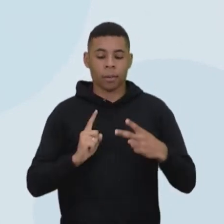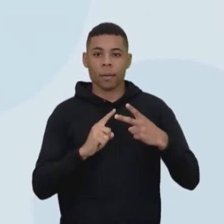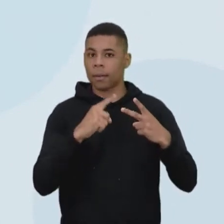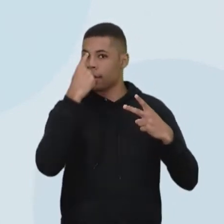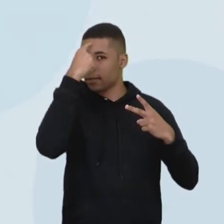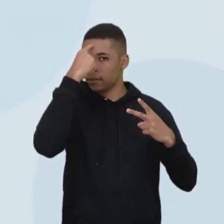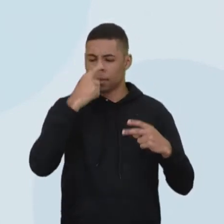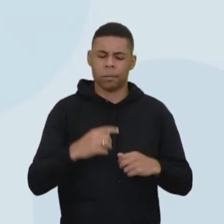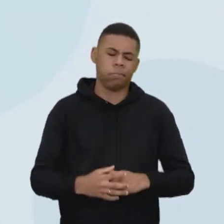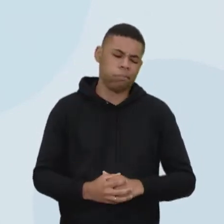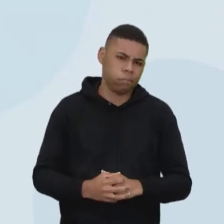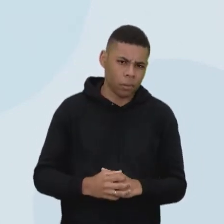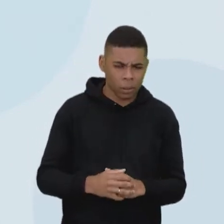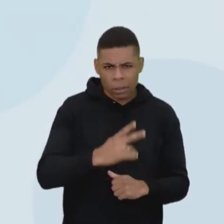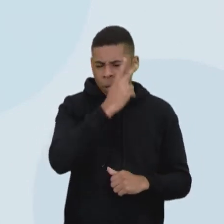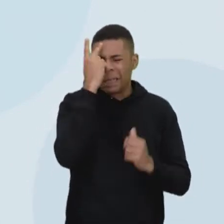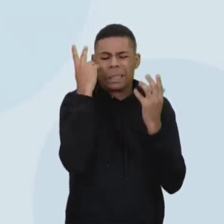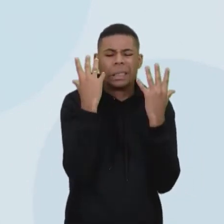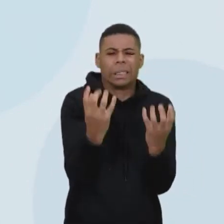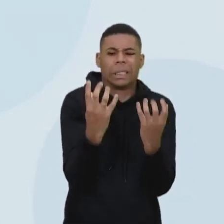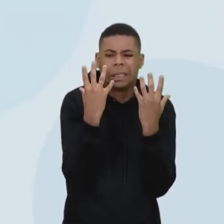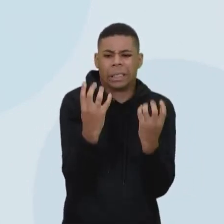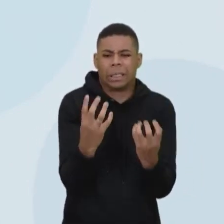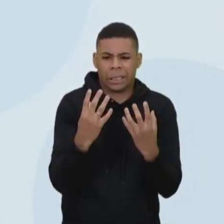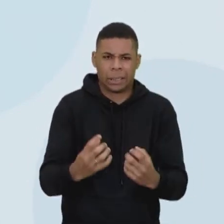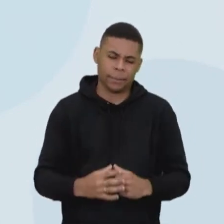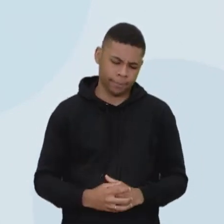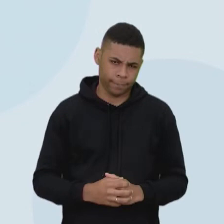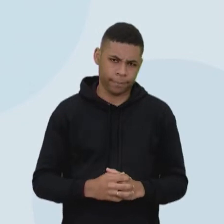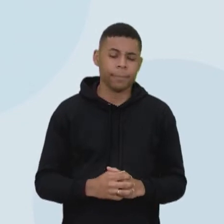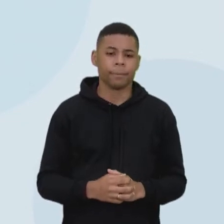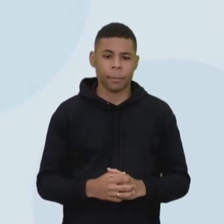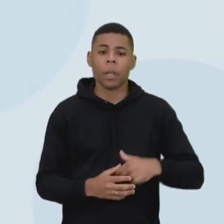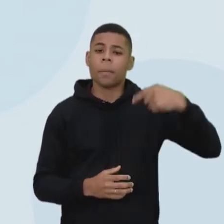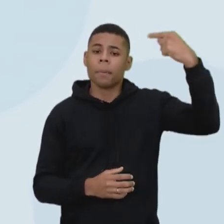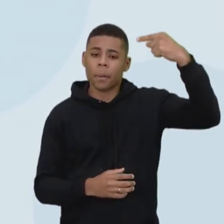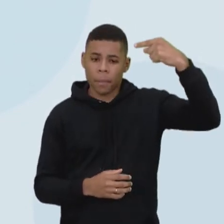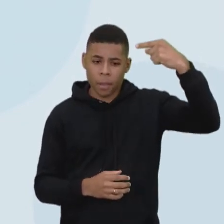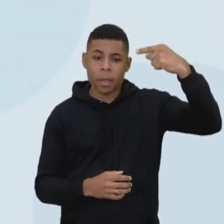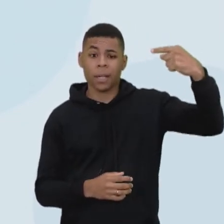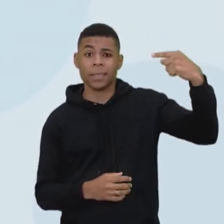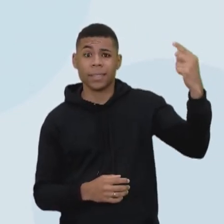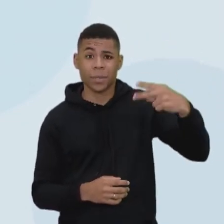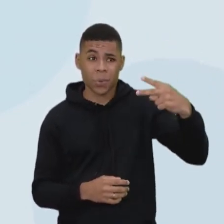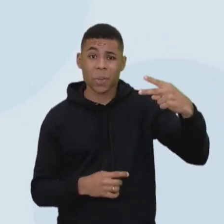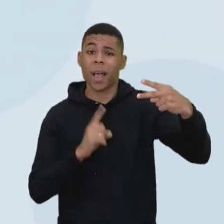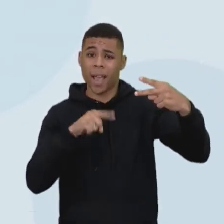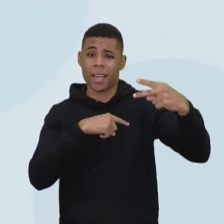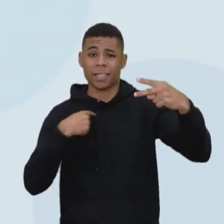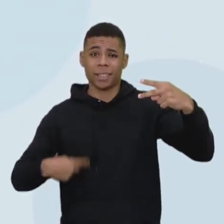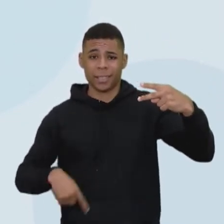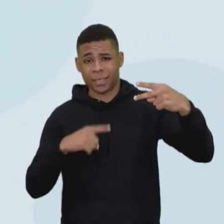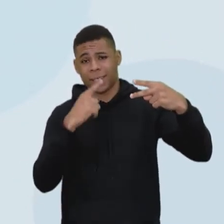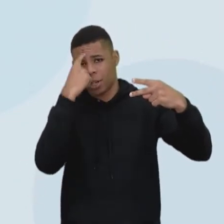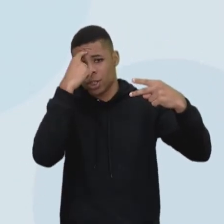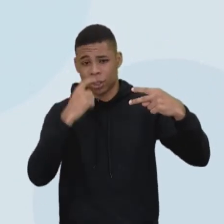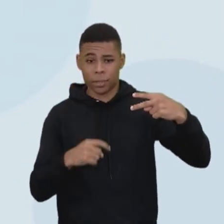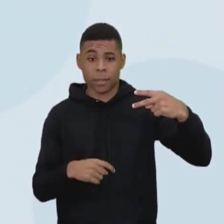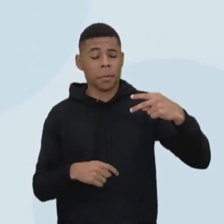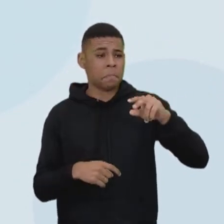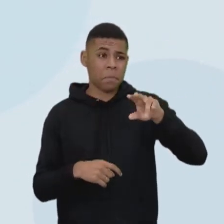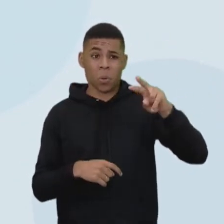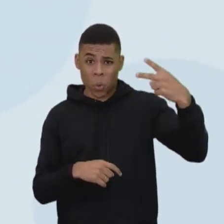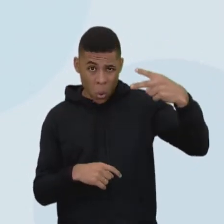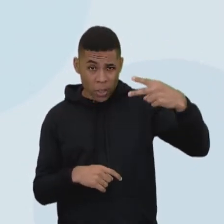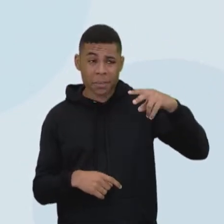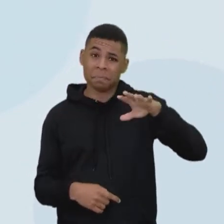Índia, né, que respectivamente primeiro e segundo colocado em quantidade populacional, né, chega a atingir mais ou menos